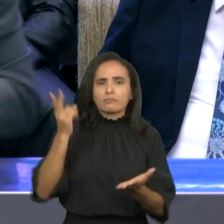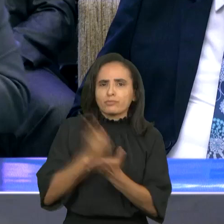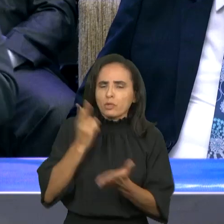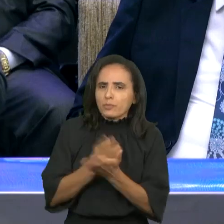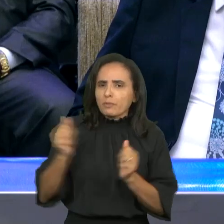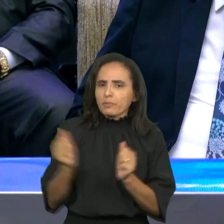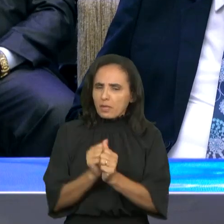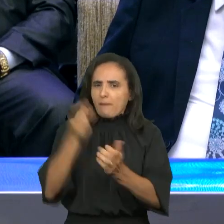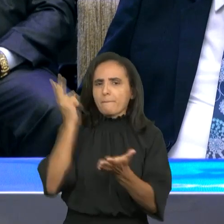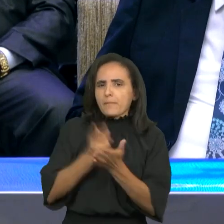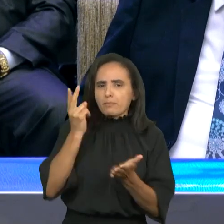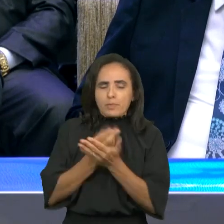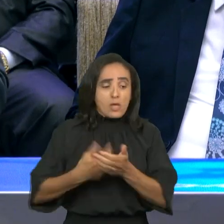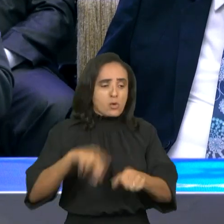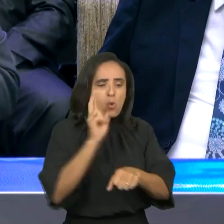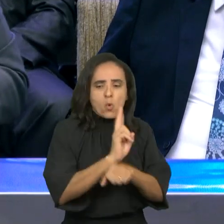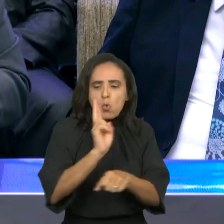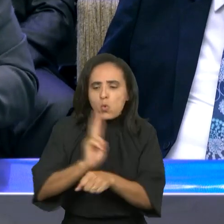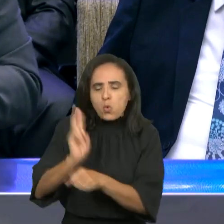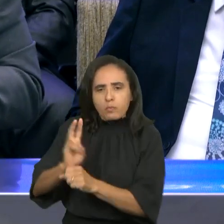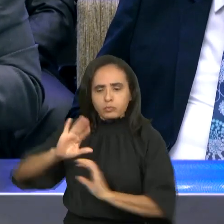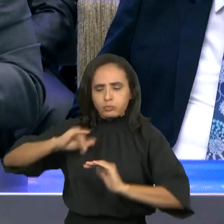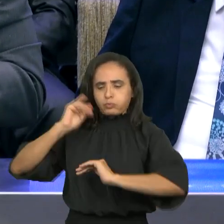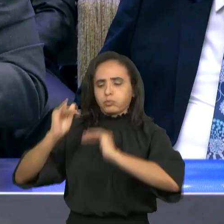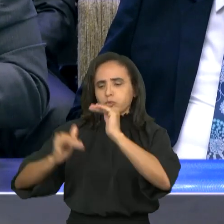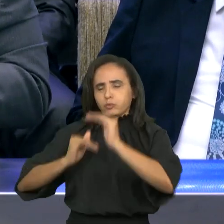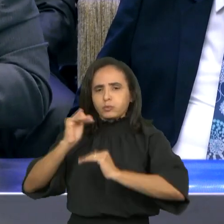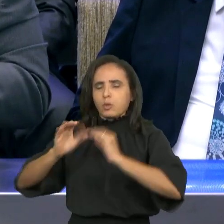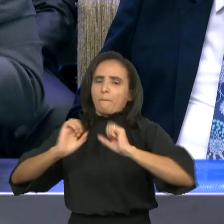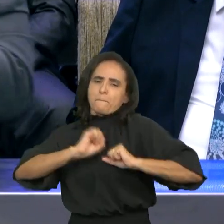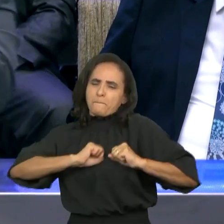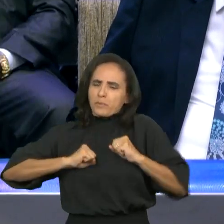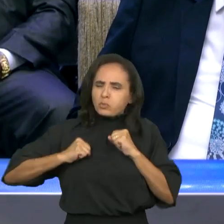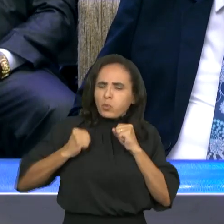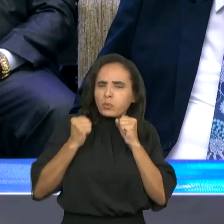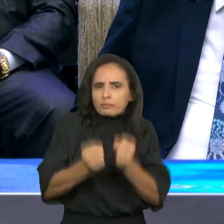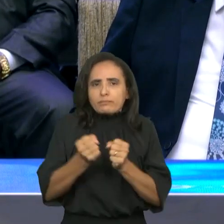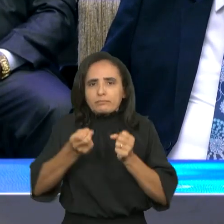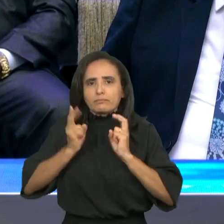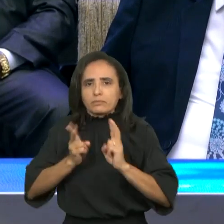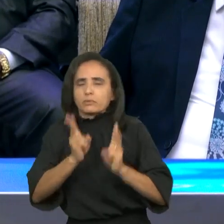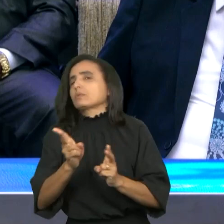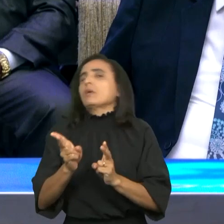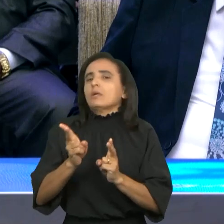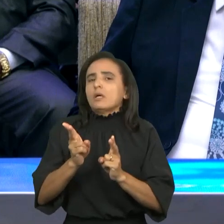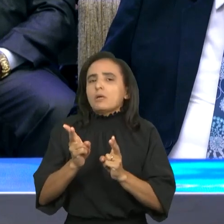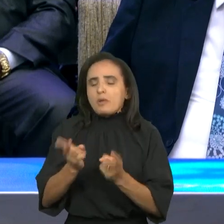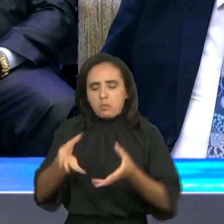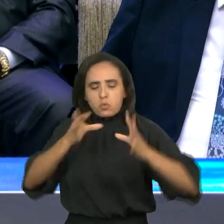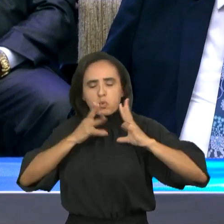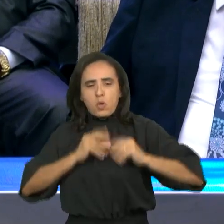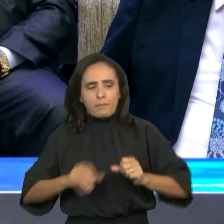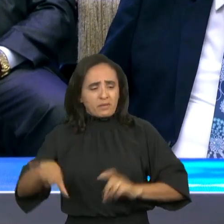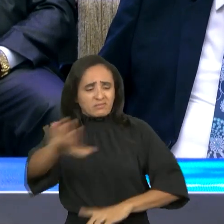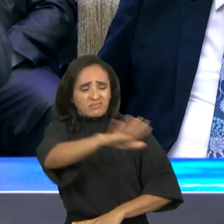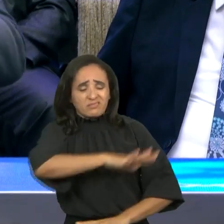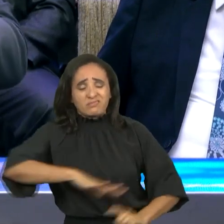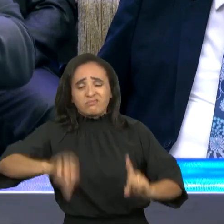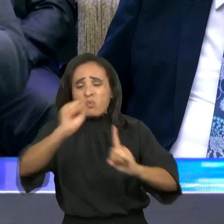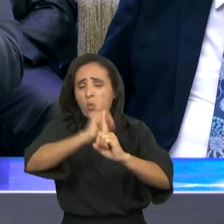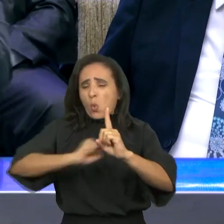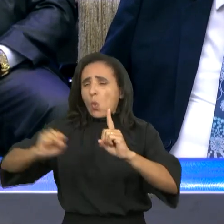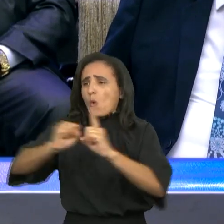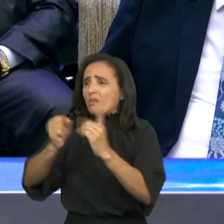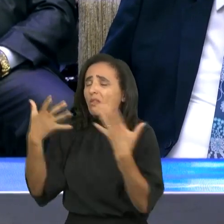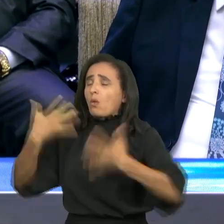para serem protagonistas da sustentação moral e espiritual Sadia nessa sociedade que tá aí